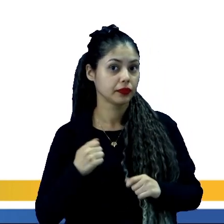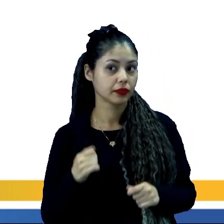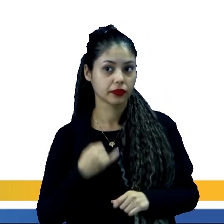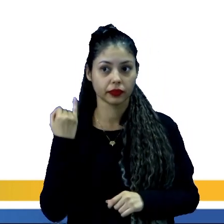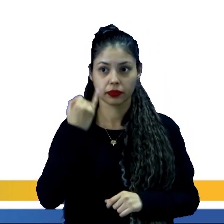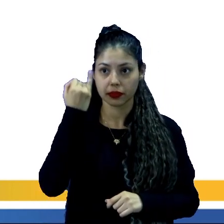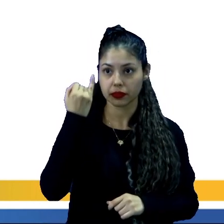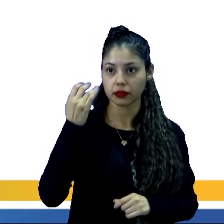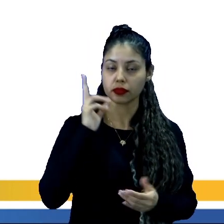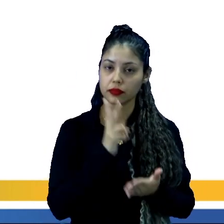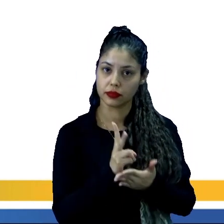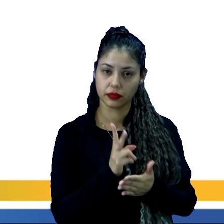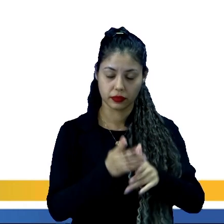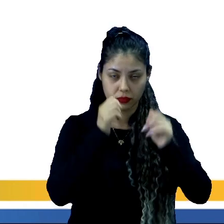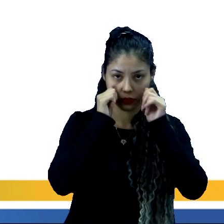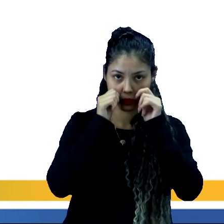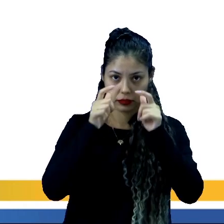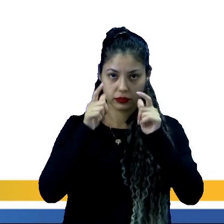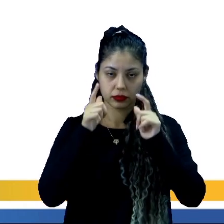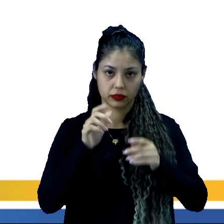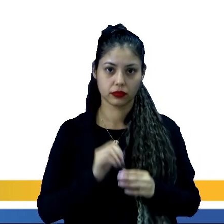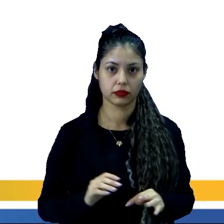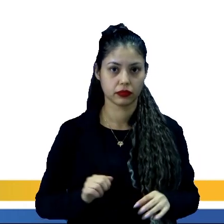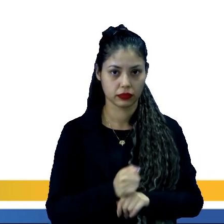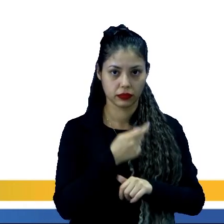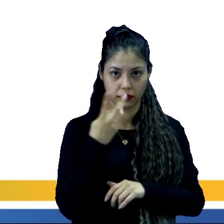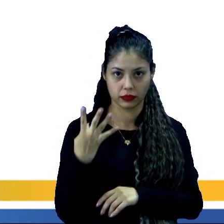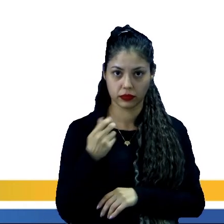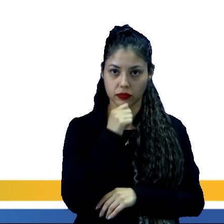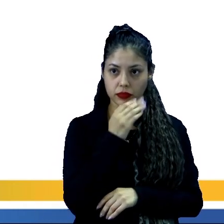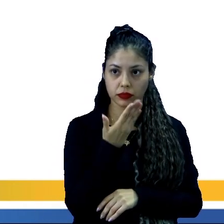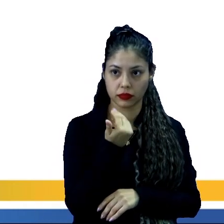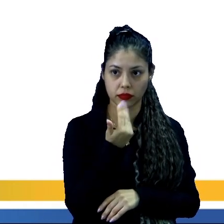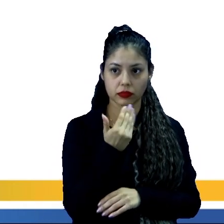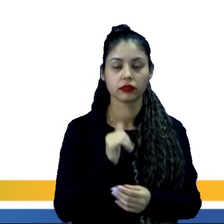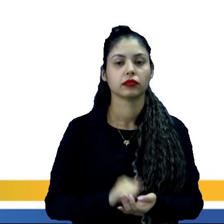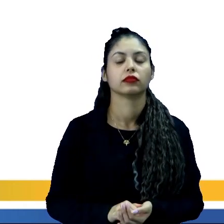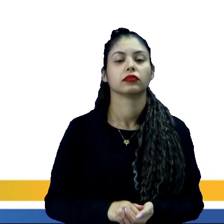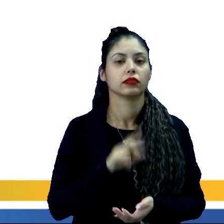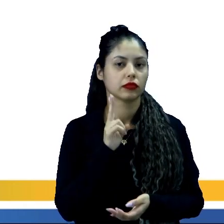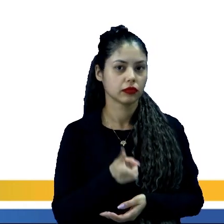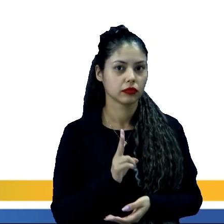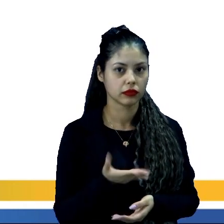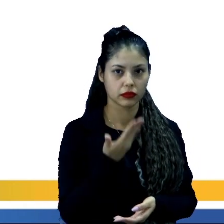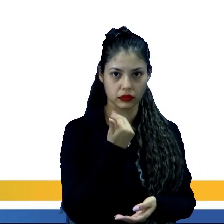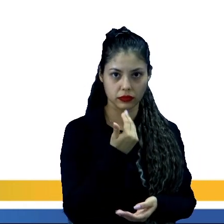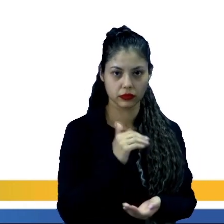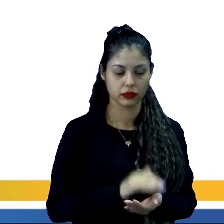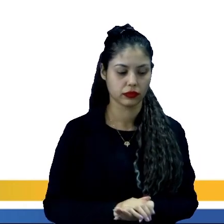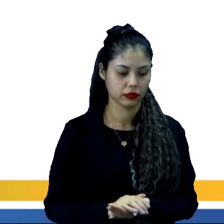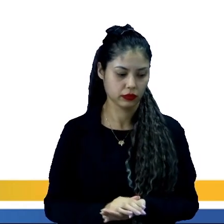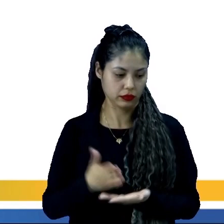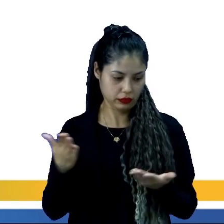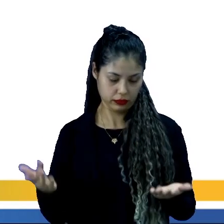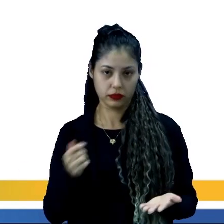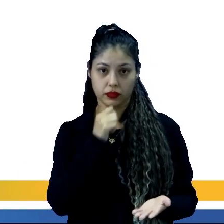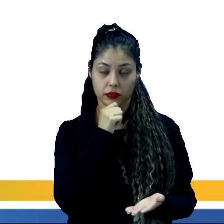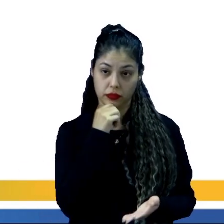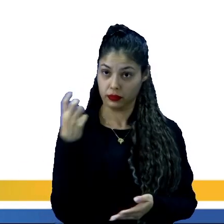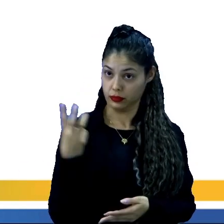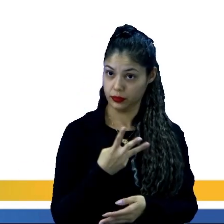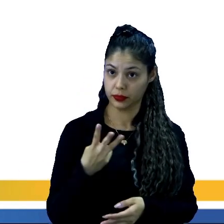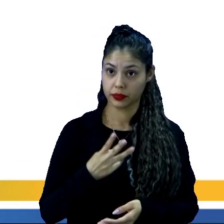é importante, né, a gente estar atento à quantidade de alimentos que a gente vai estar ingerindo. E